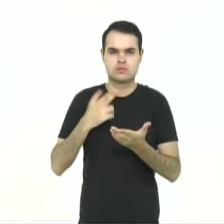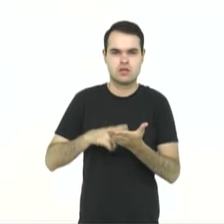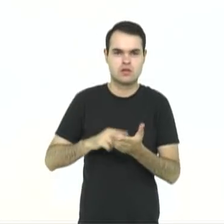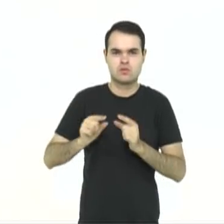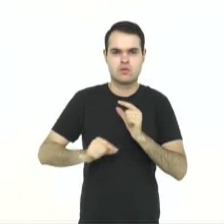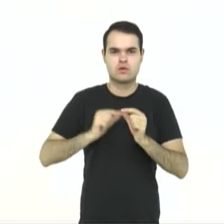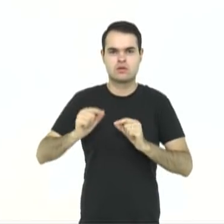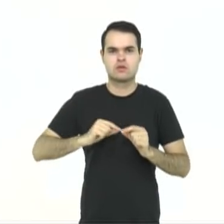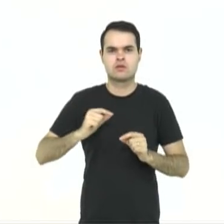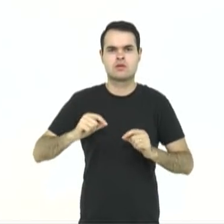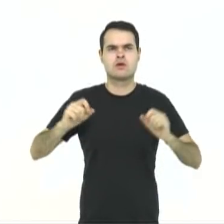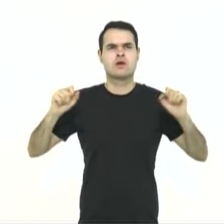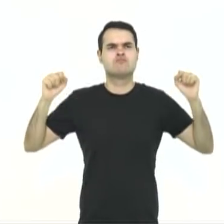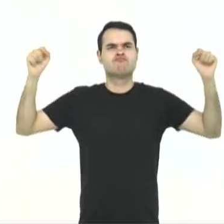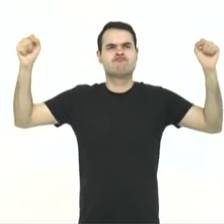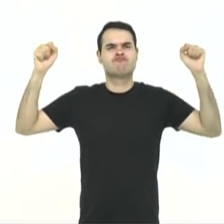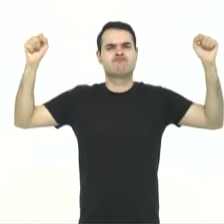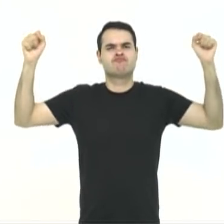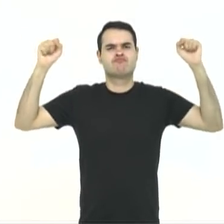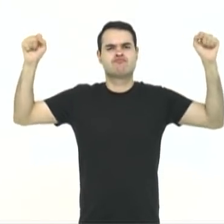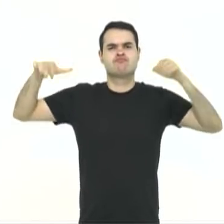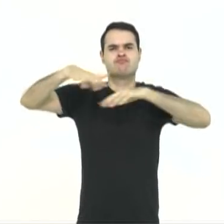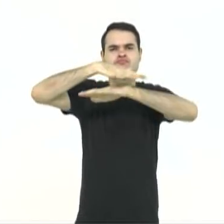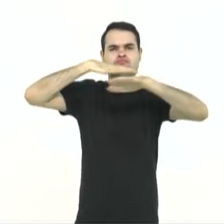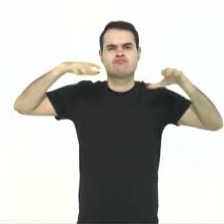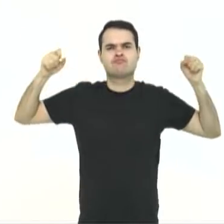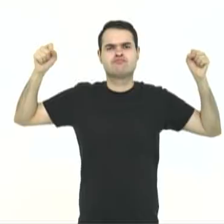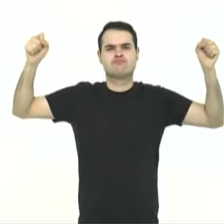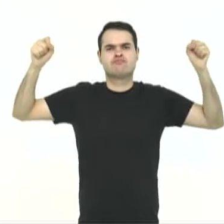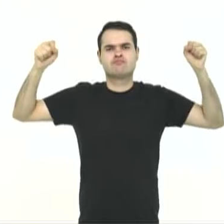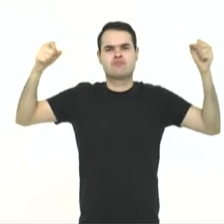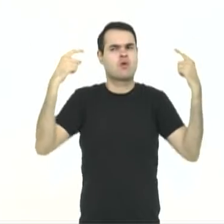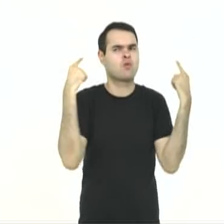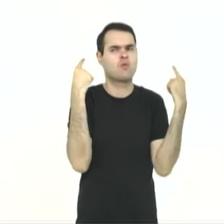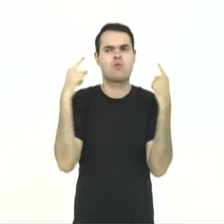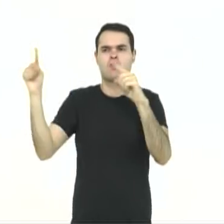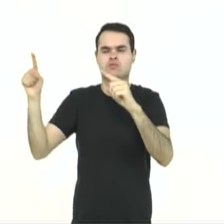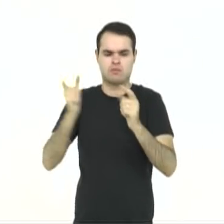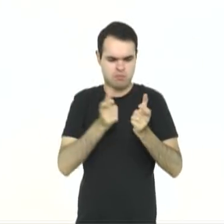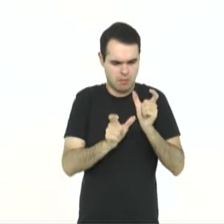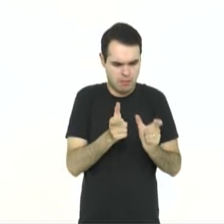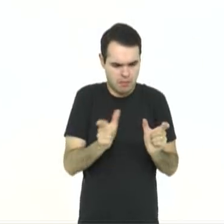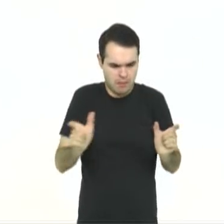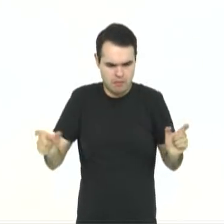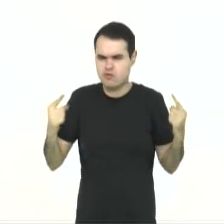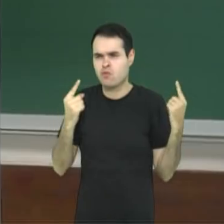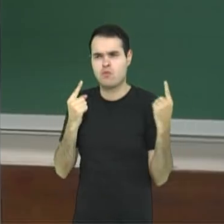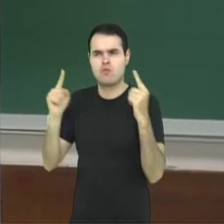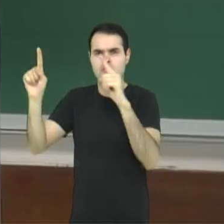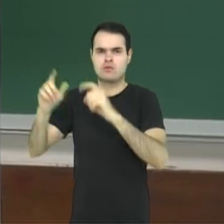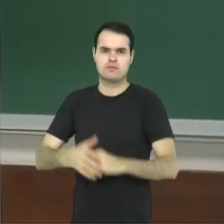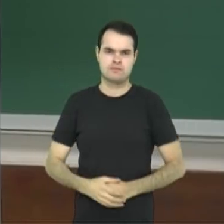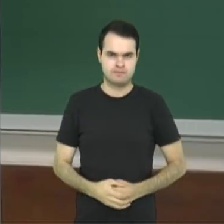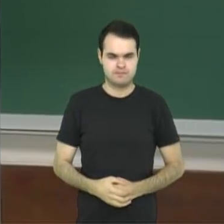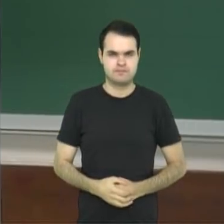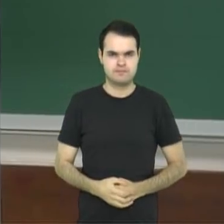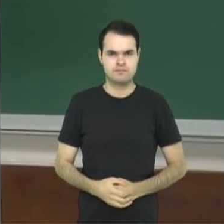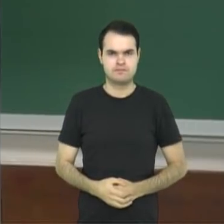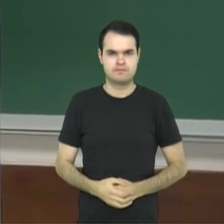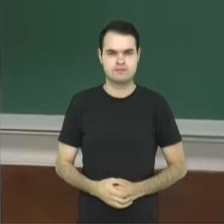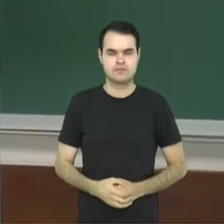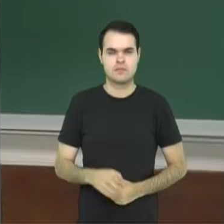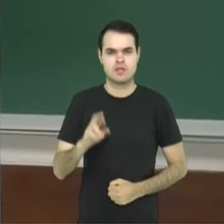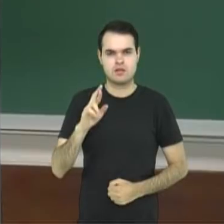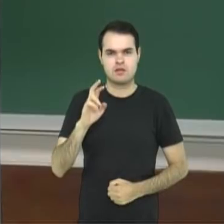um protesto, né? Uma ação de contradizer e de se opor por meio das palavras. Né? Então, a carta de reclamação,